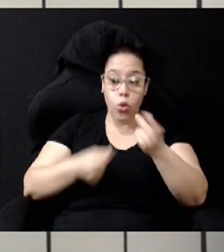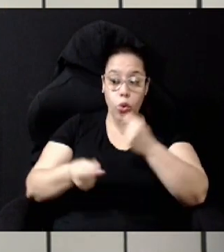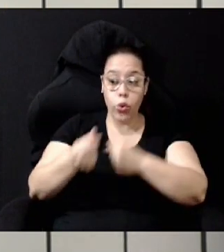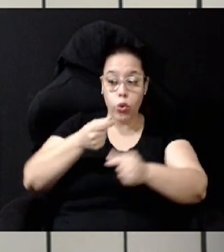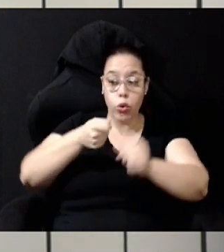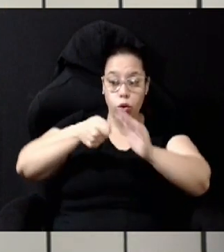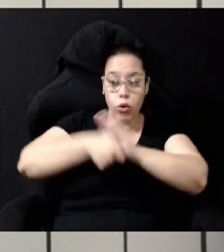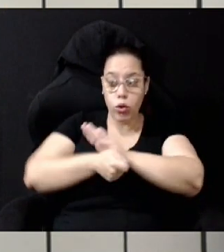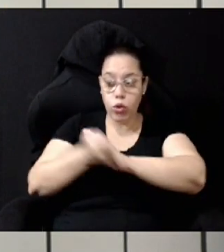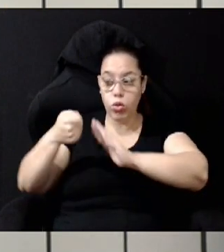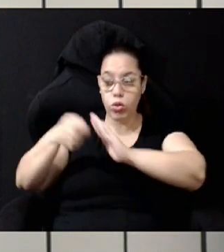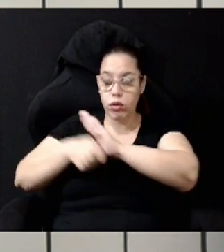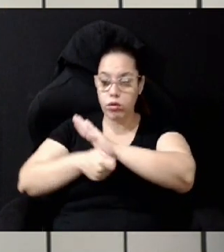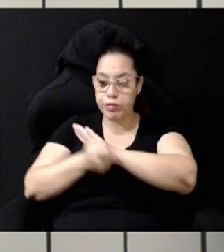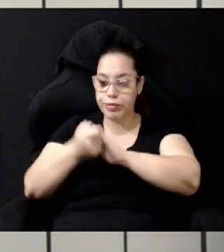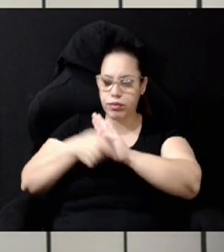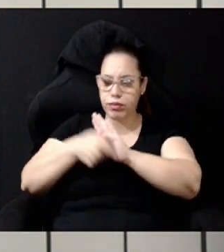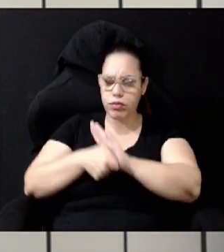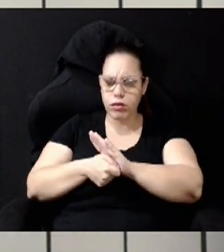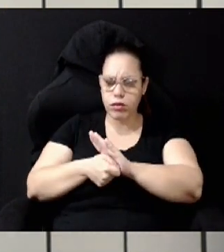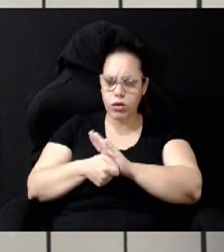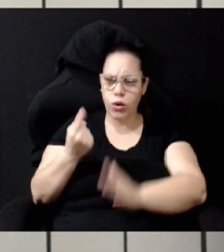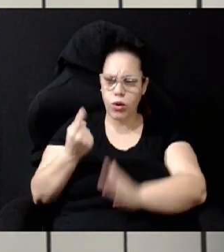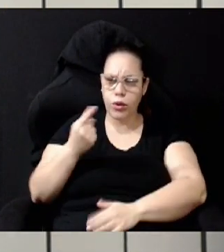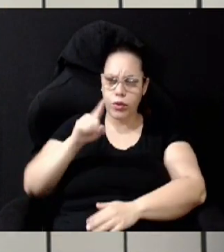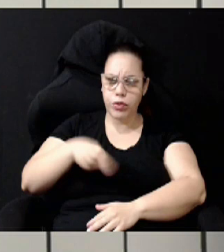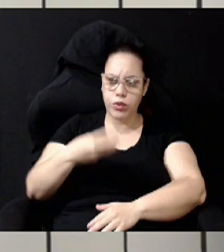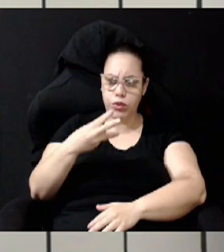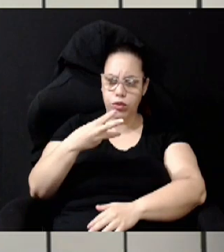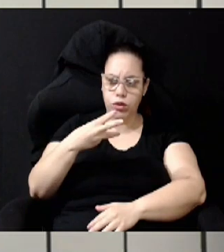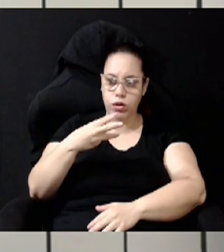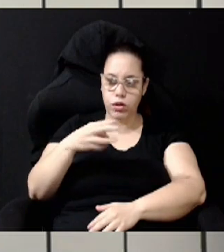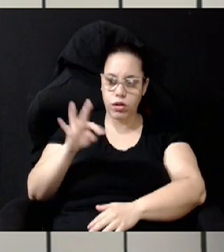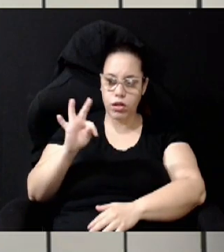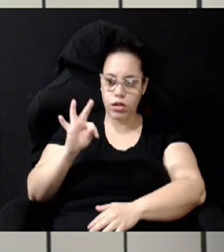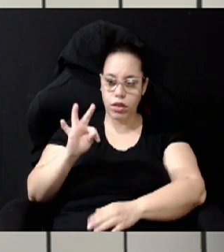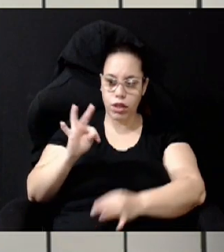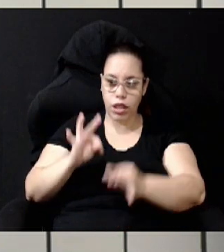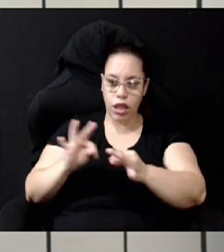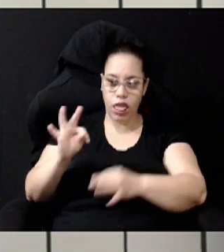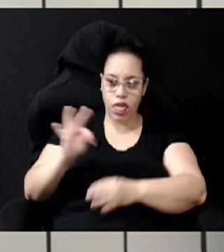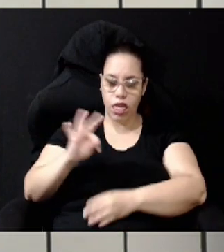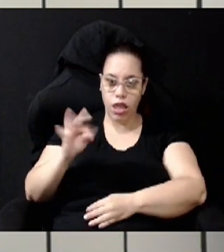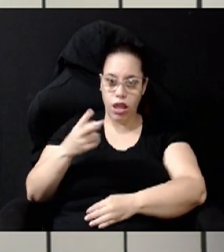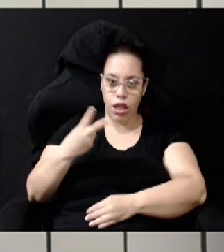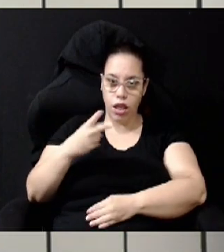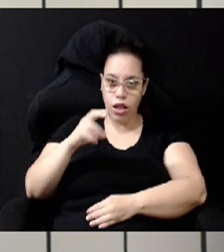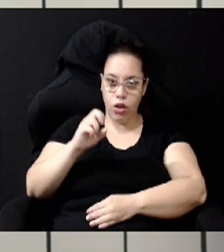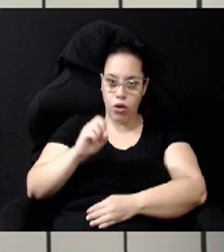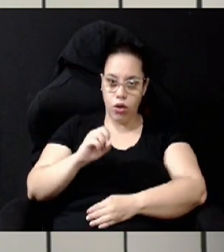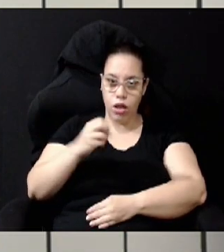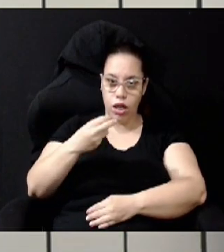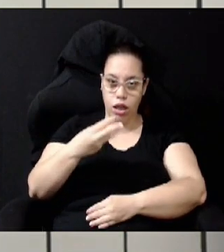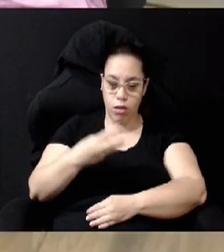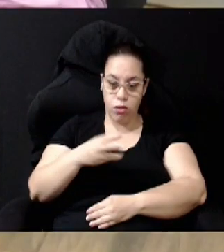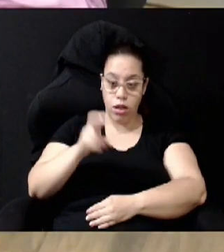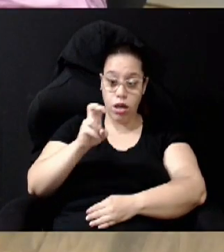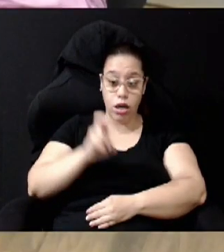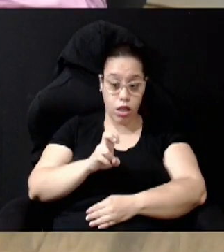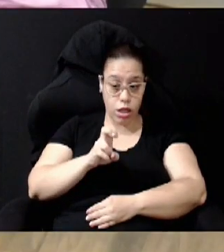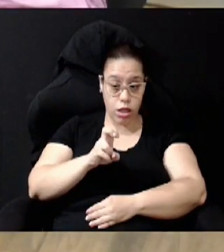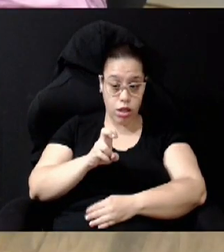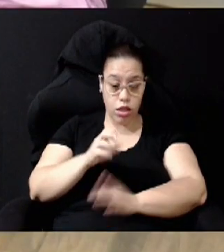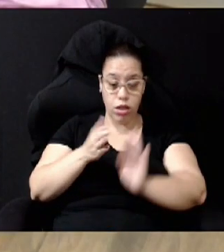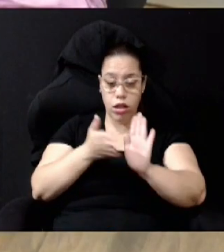climático em 1,3 trilhão de dólares até 2035. É uma meta, mas parece mais um